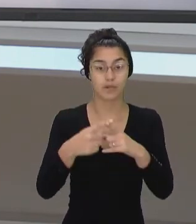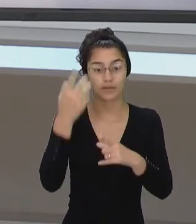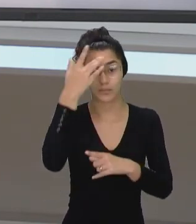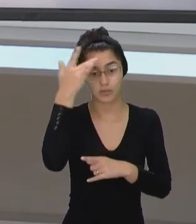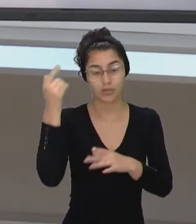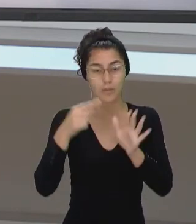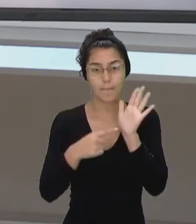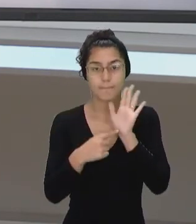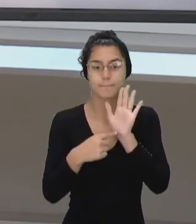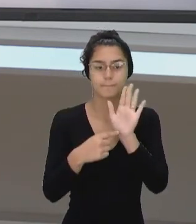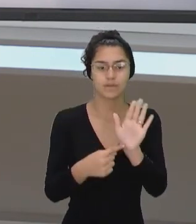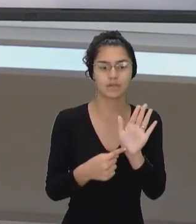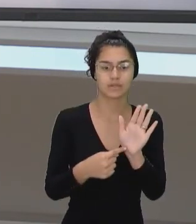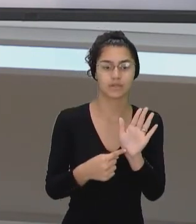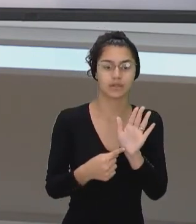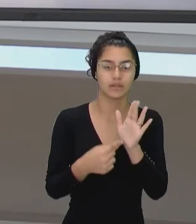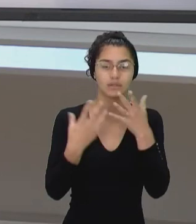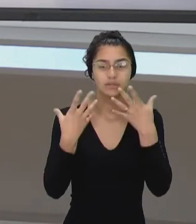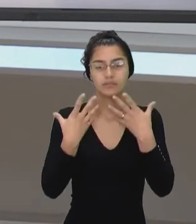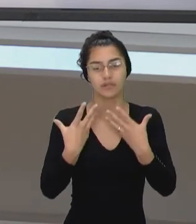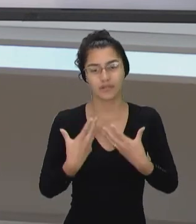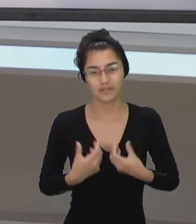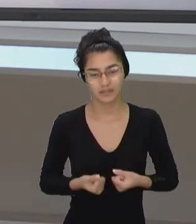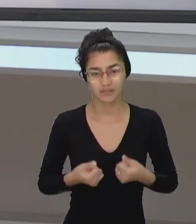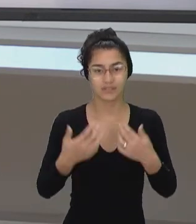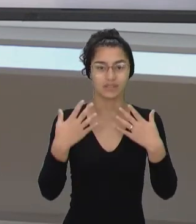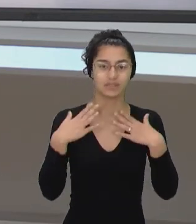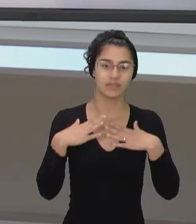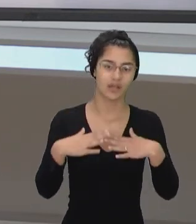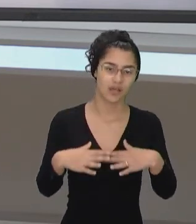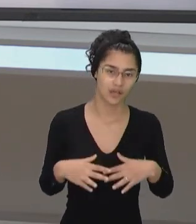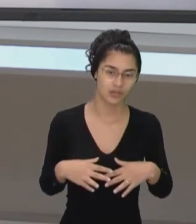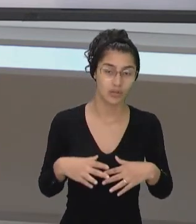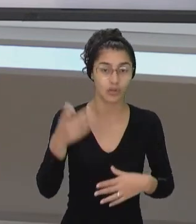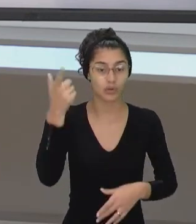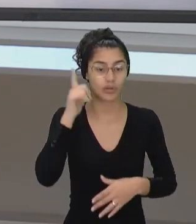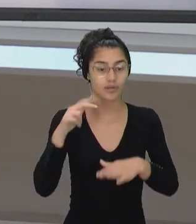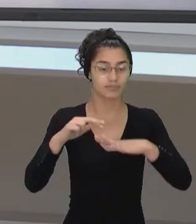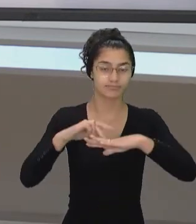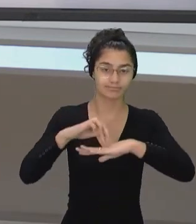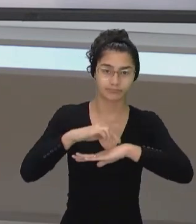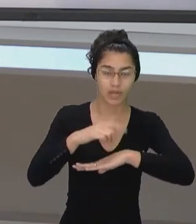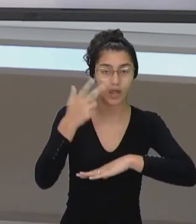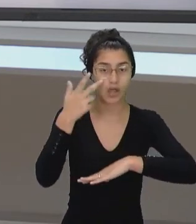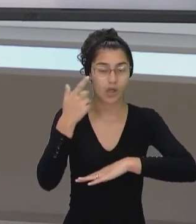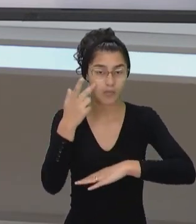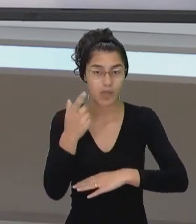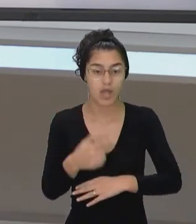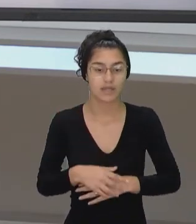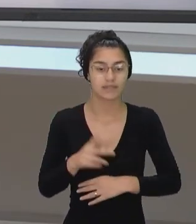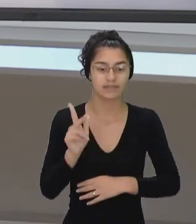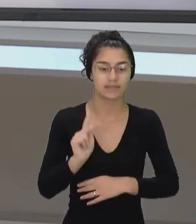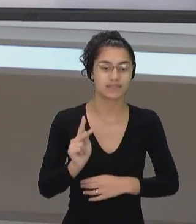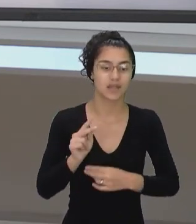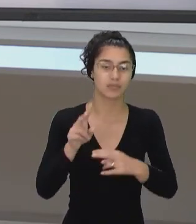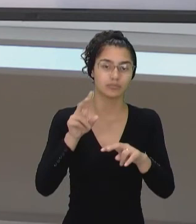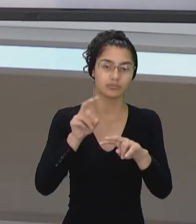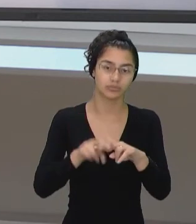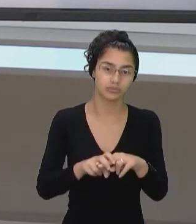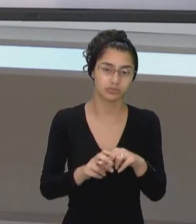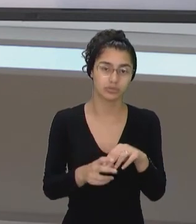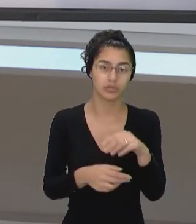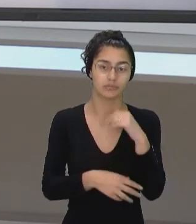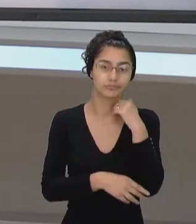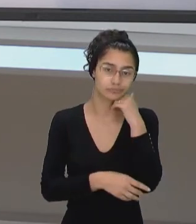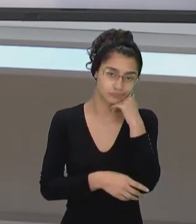pessoa apresenta fraqueza, né? Então por isso a pessoa aí, olha, não consegue caminhar direito, ela está sempre prostrada,